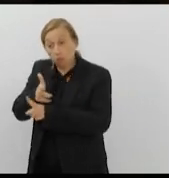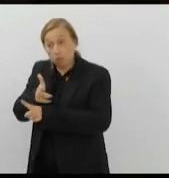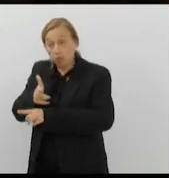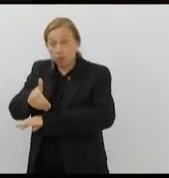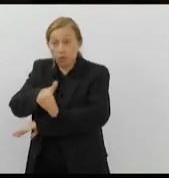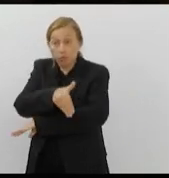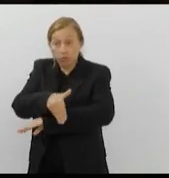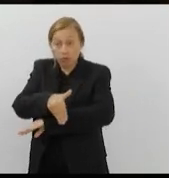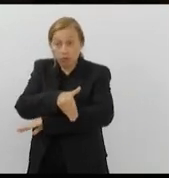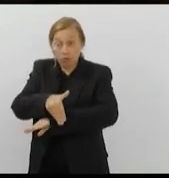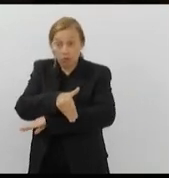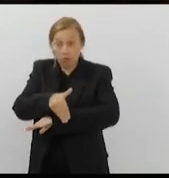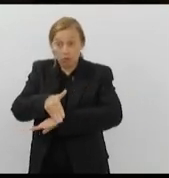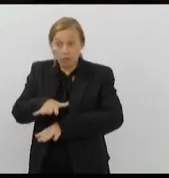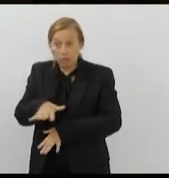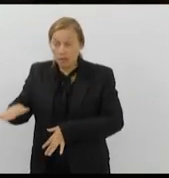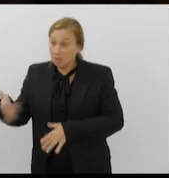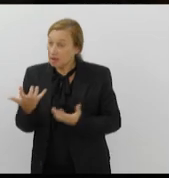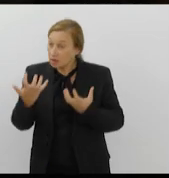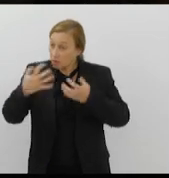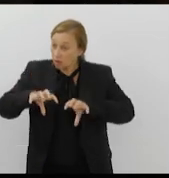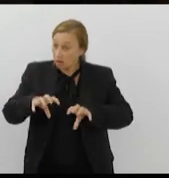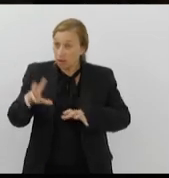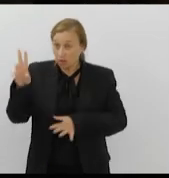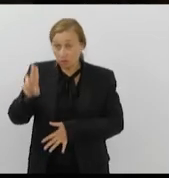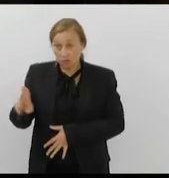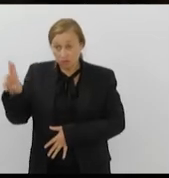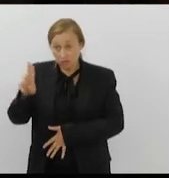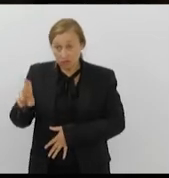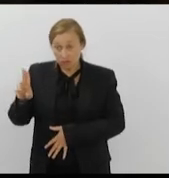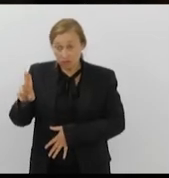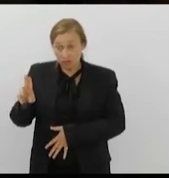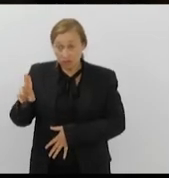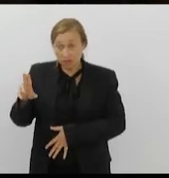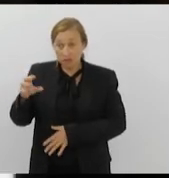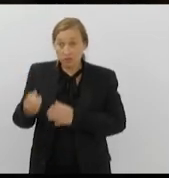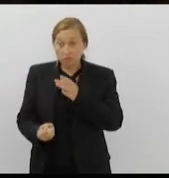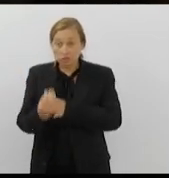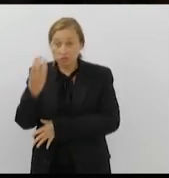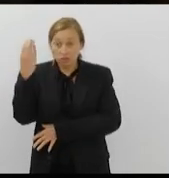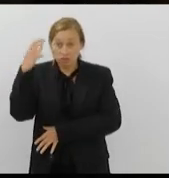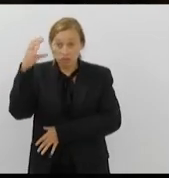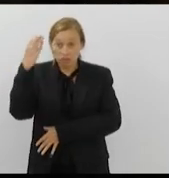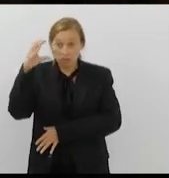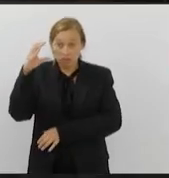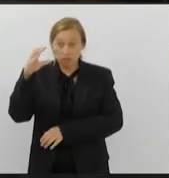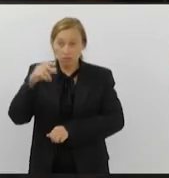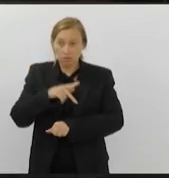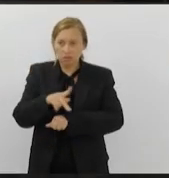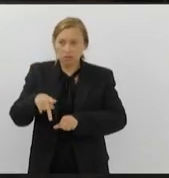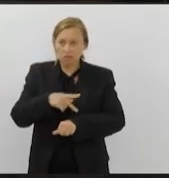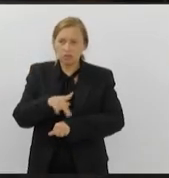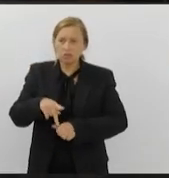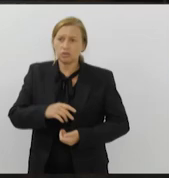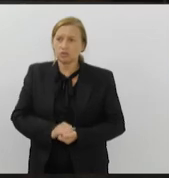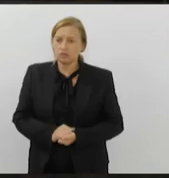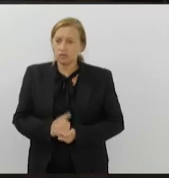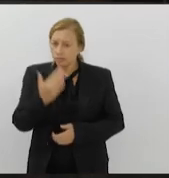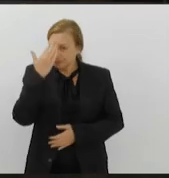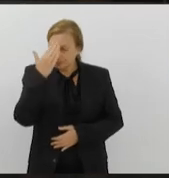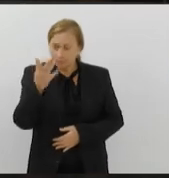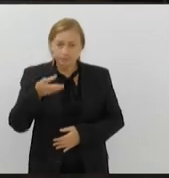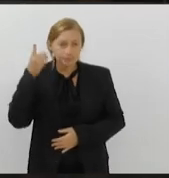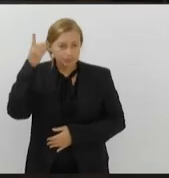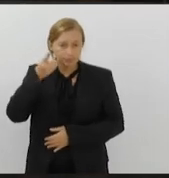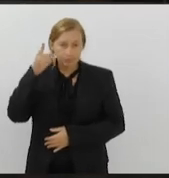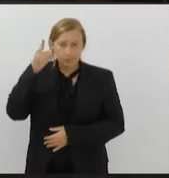jovem preto no banco da universidade se formando, produzindo ciência para esse país. Obrigada, deputada Dani